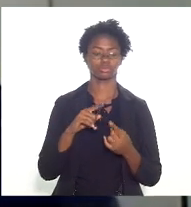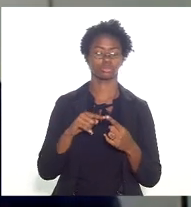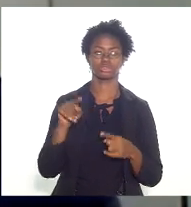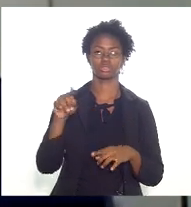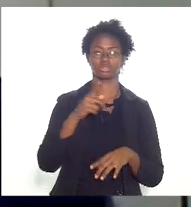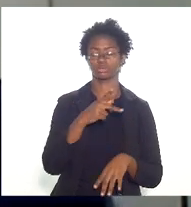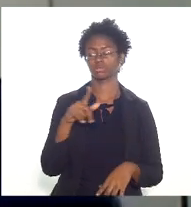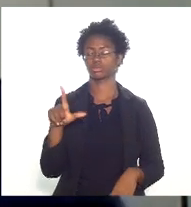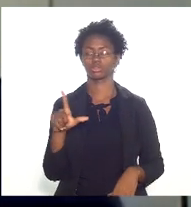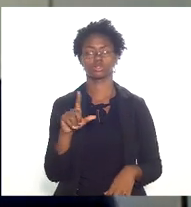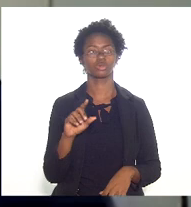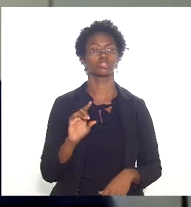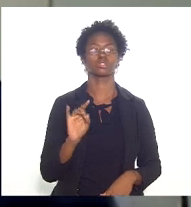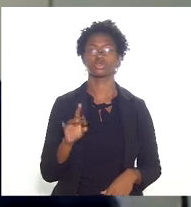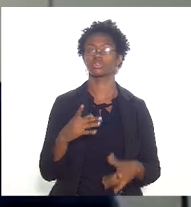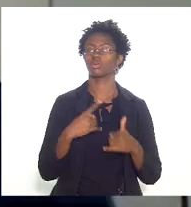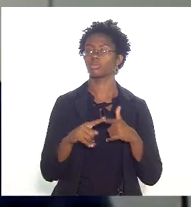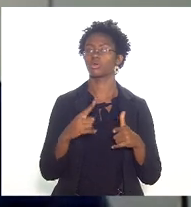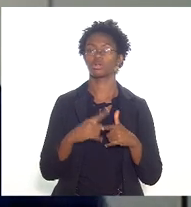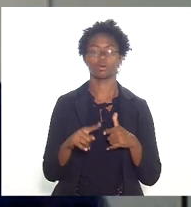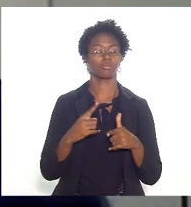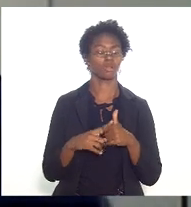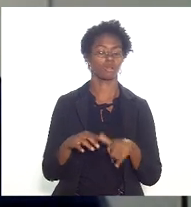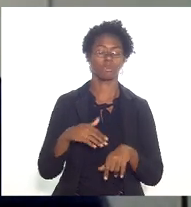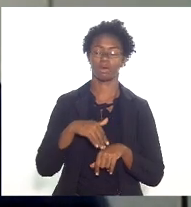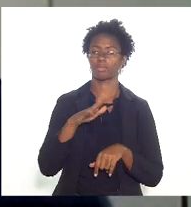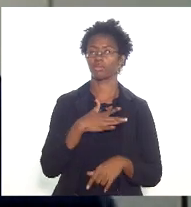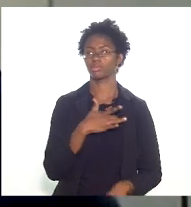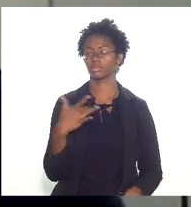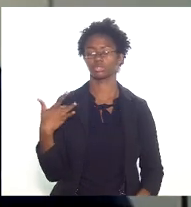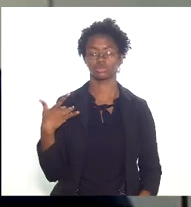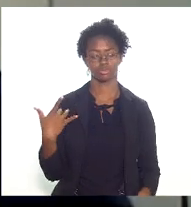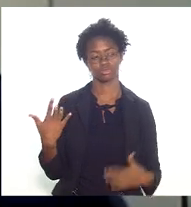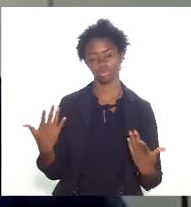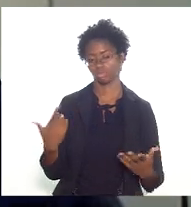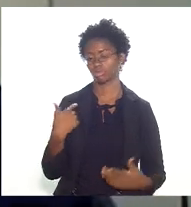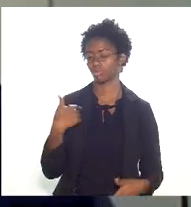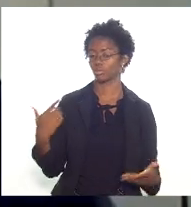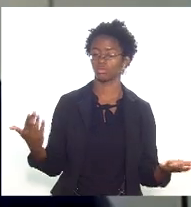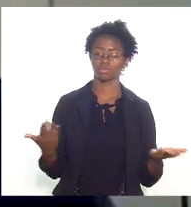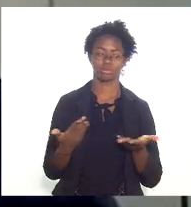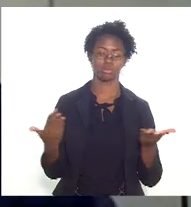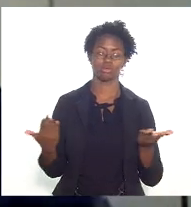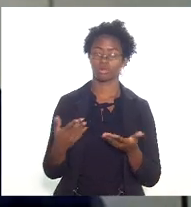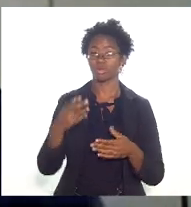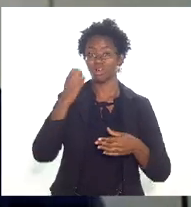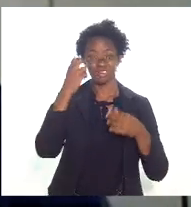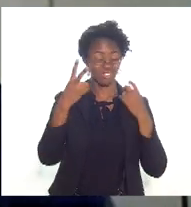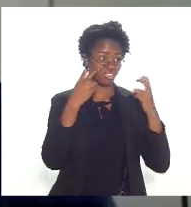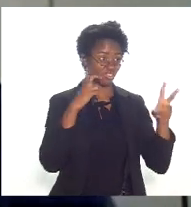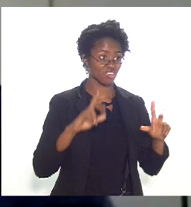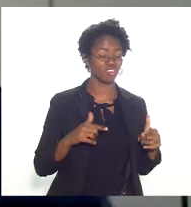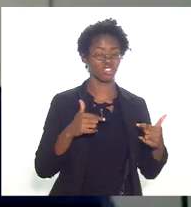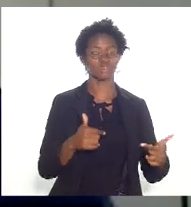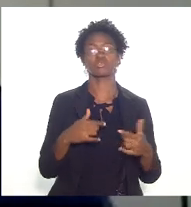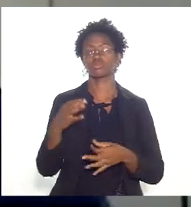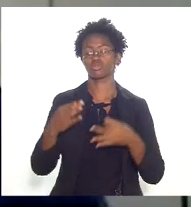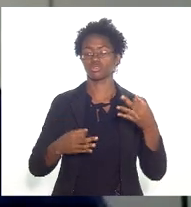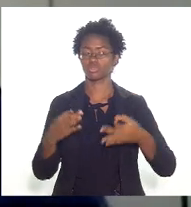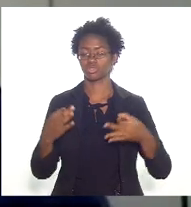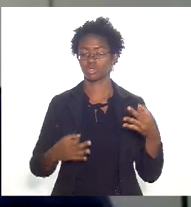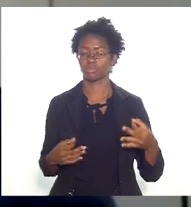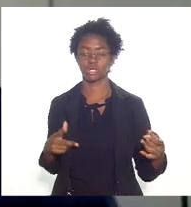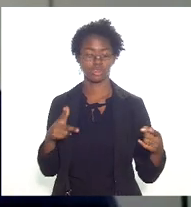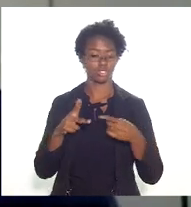que só pode trazer mais problemas para a saúde pública que eu nesse momento inclusive movido ações judiciais em vários municípios para que as